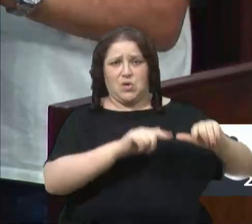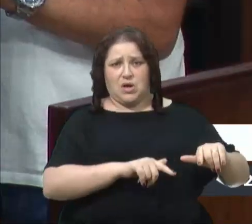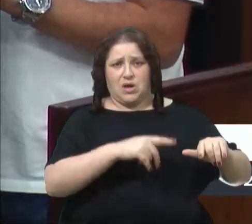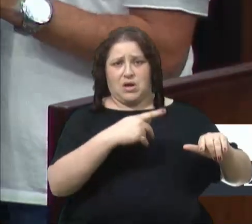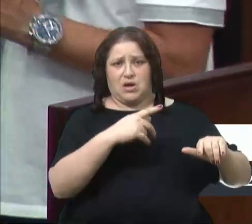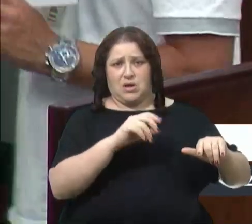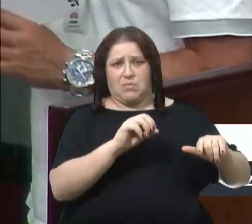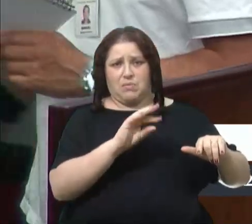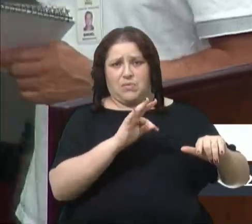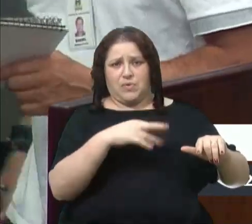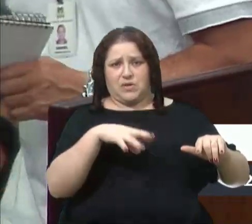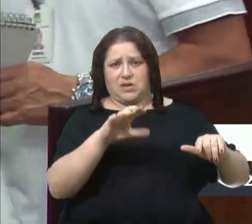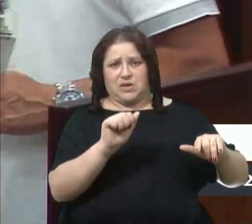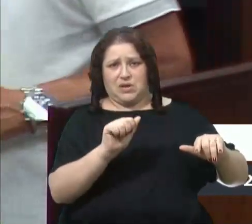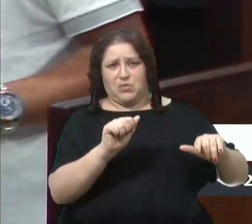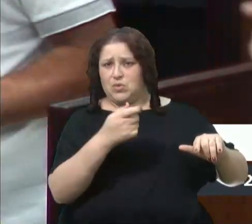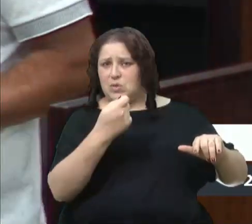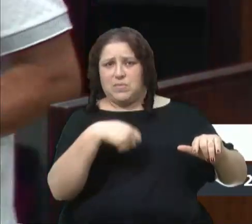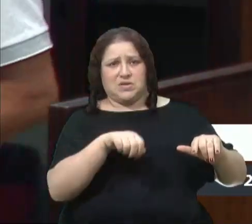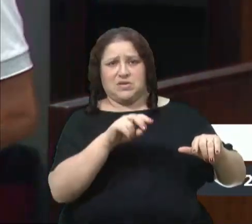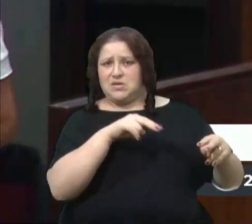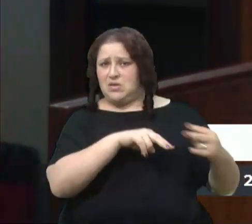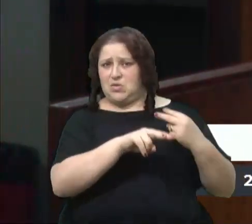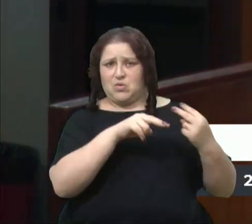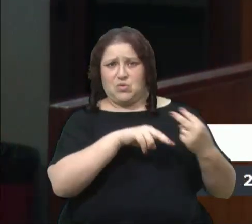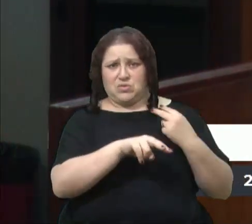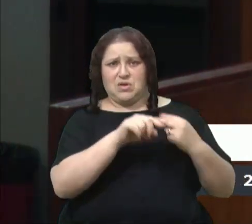precisaria ser duplicado, que vai custar R$